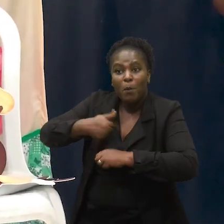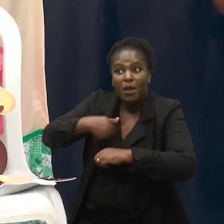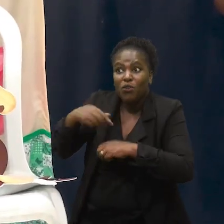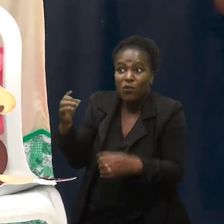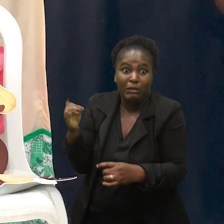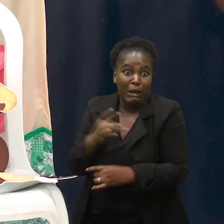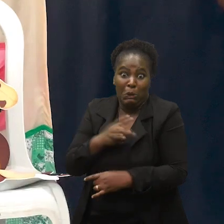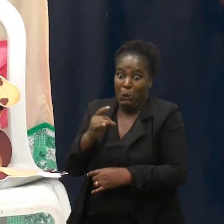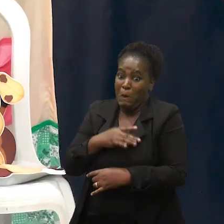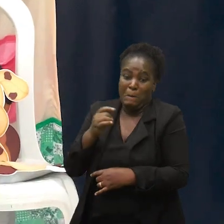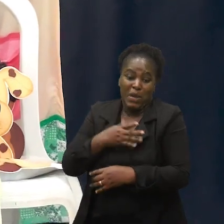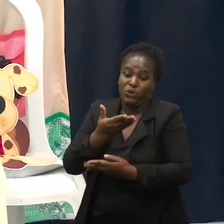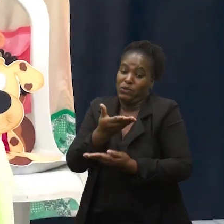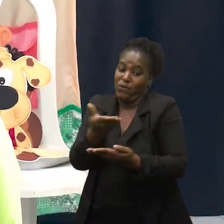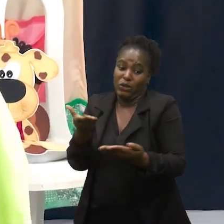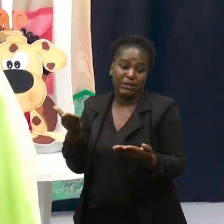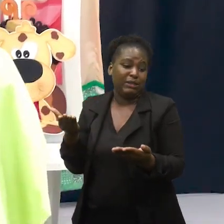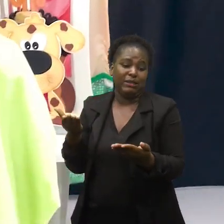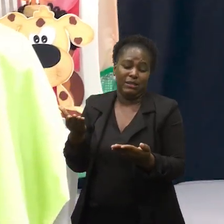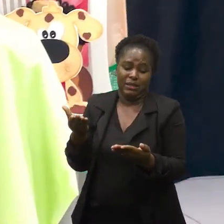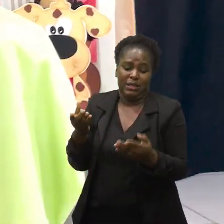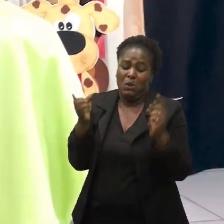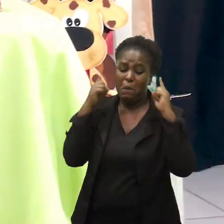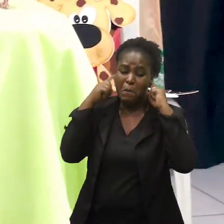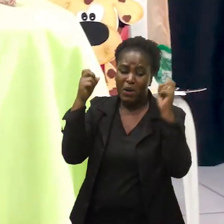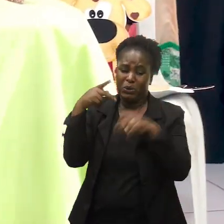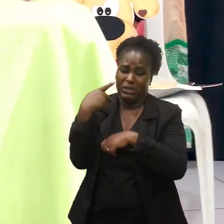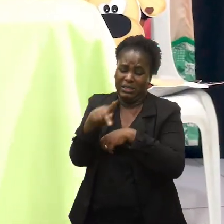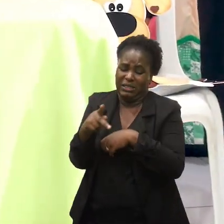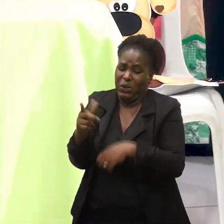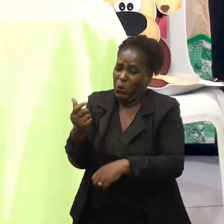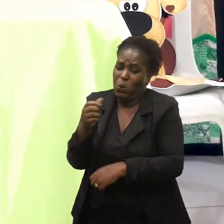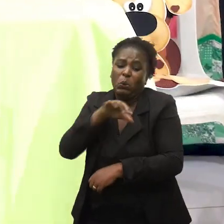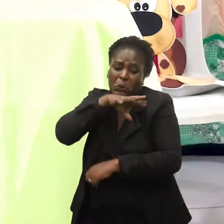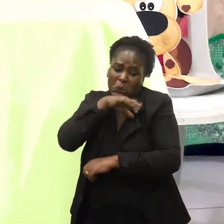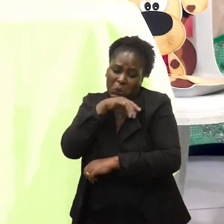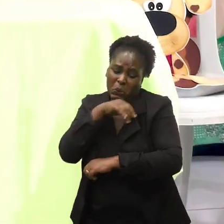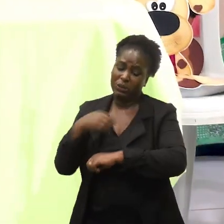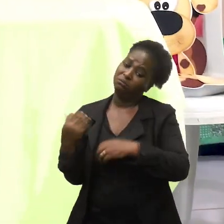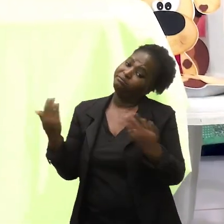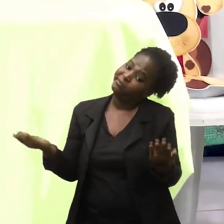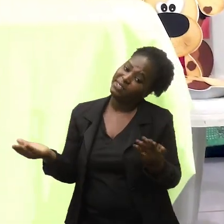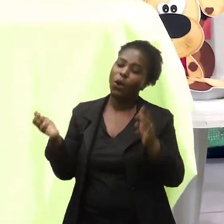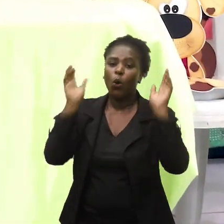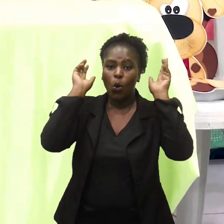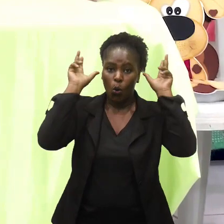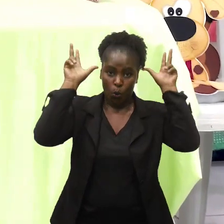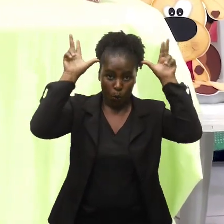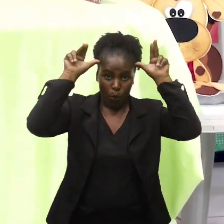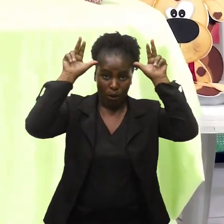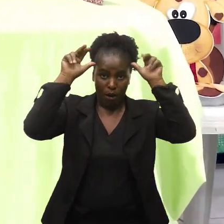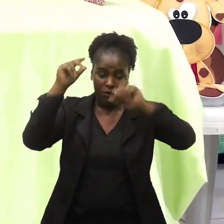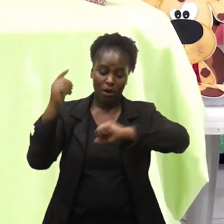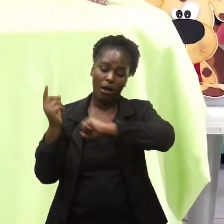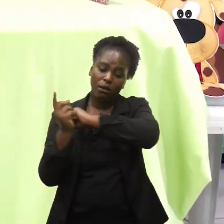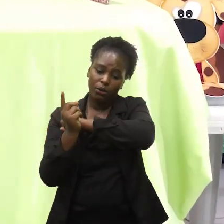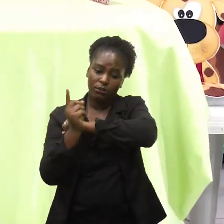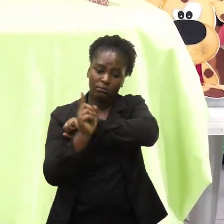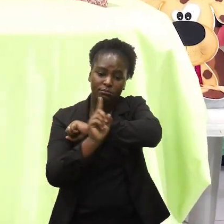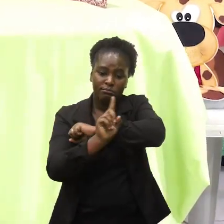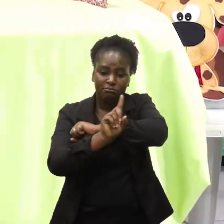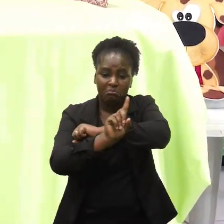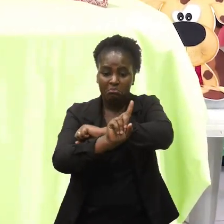medo de noite. Aí o cavalo foi triste para casa.